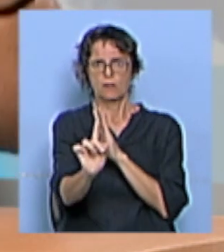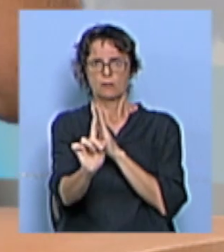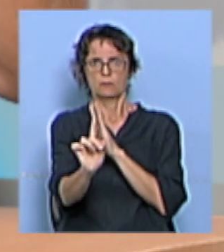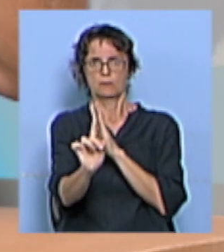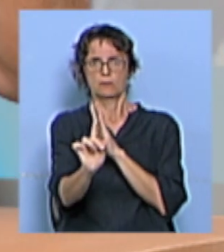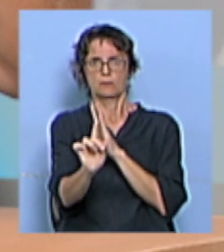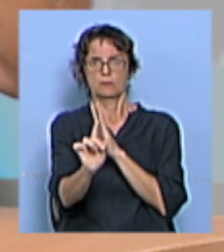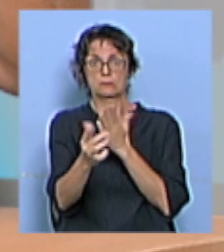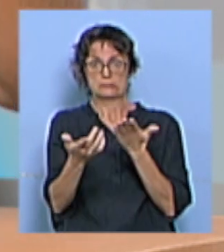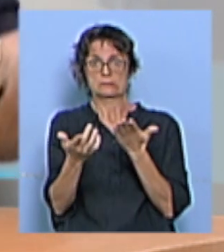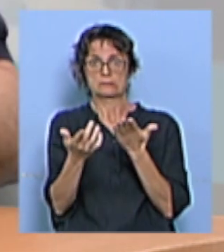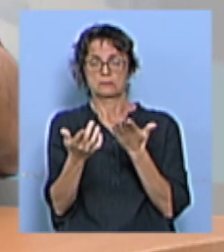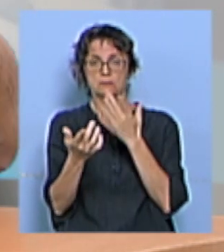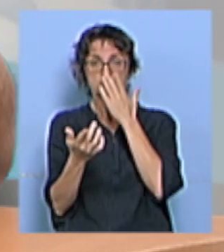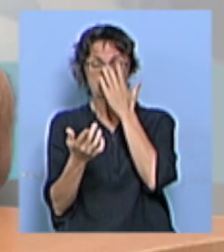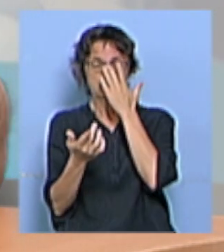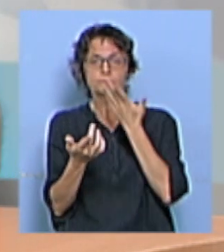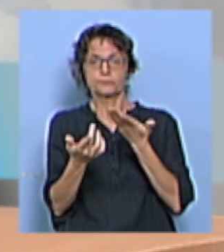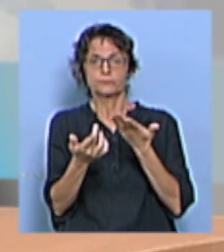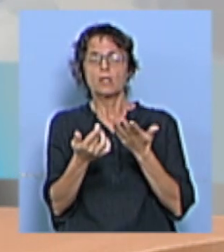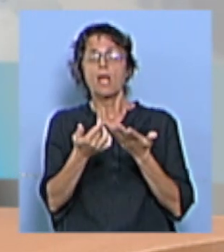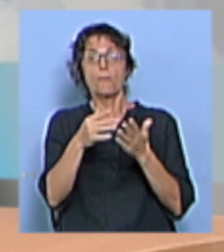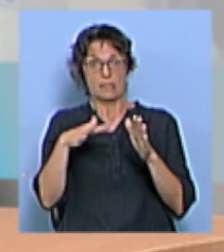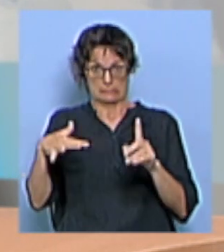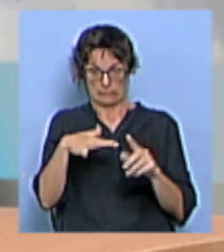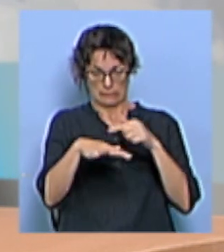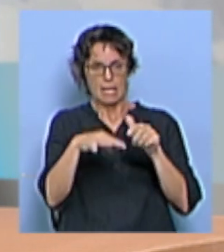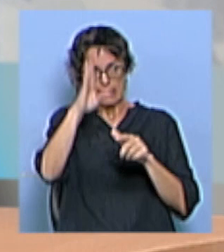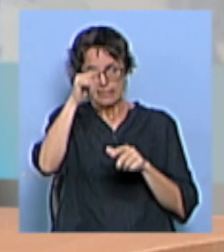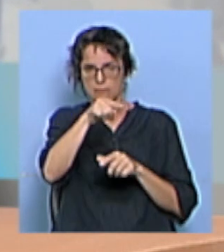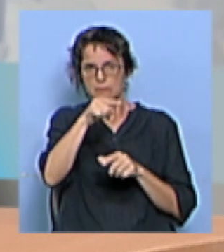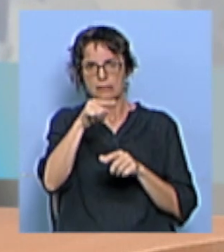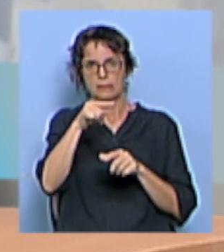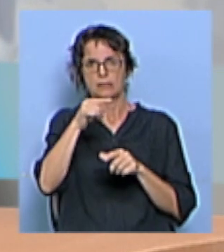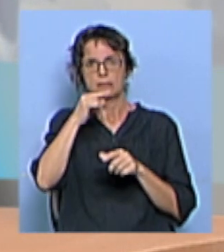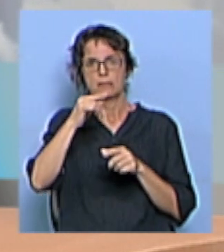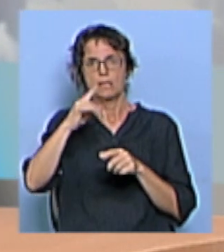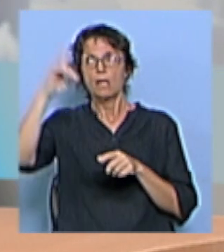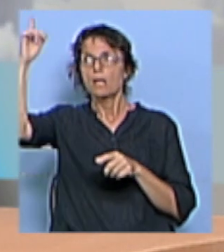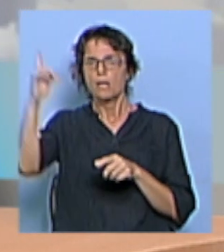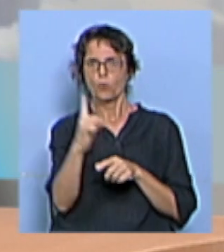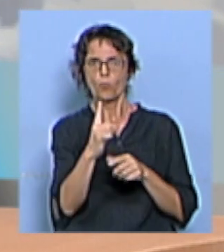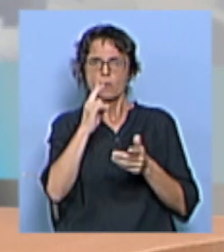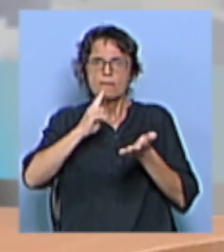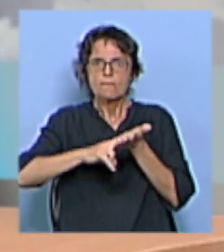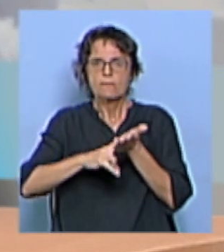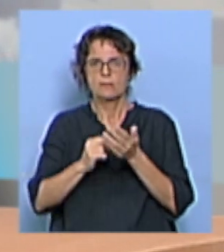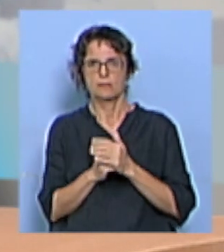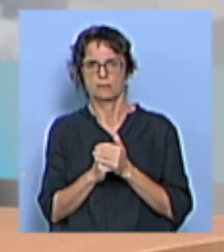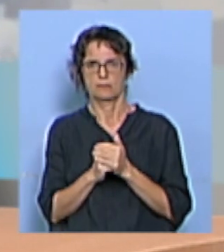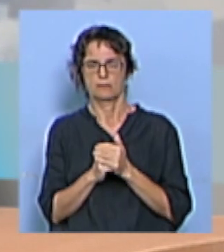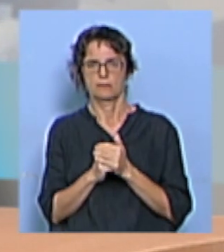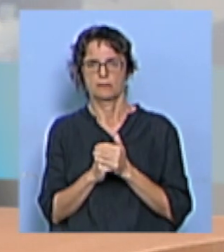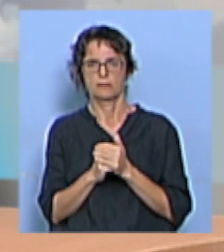mas assume um poder como verdadeiro Messias. Portanto, aliás, e eles não aprenderam a coisa tão cedo, porque depois de